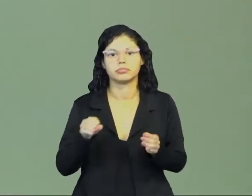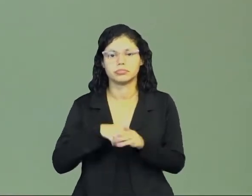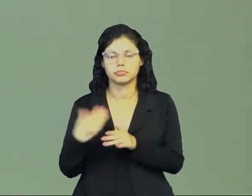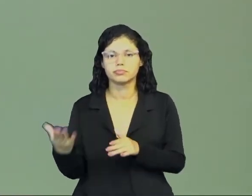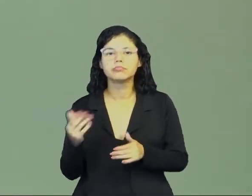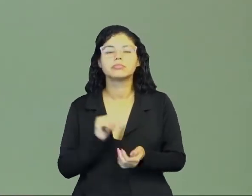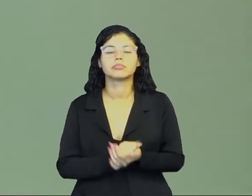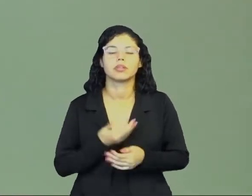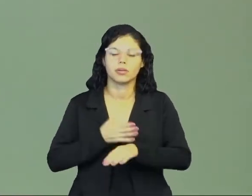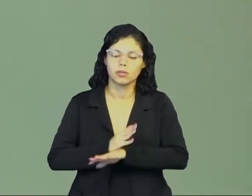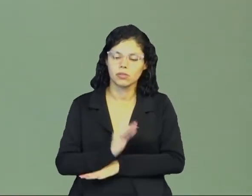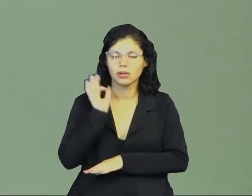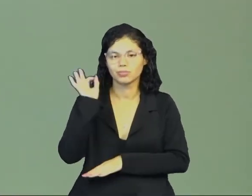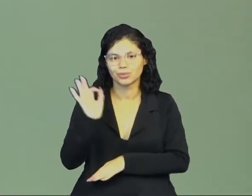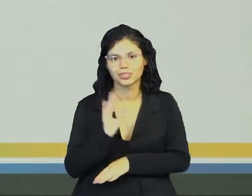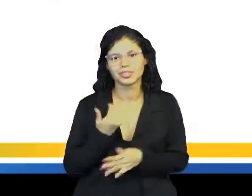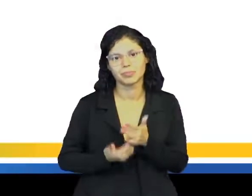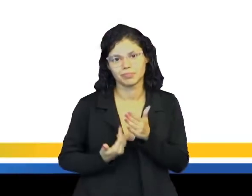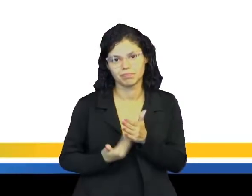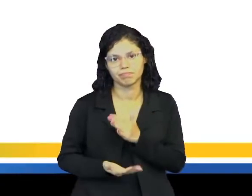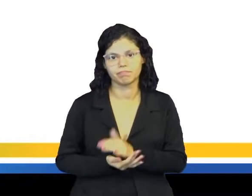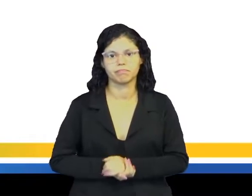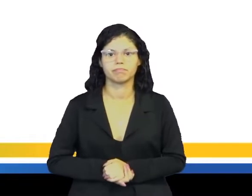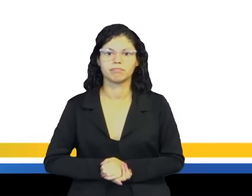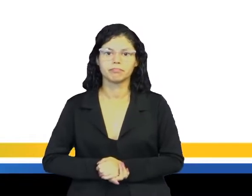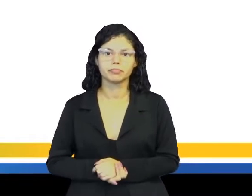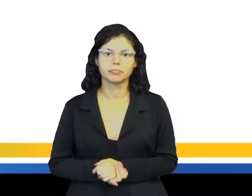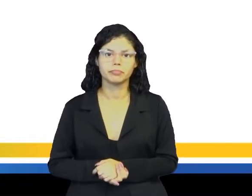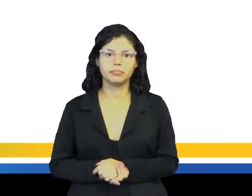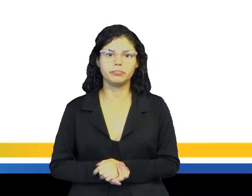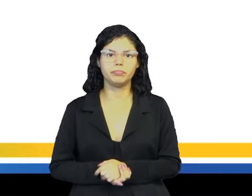e entrando nessa porcentagem de perdas.